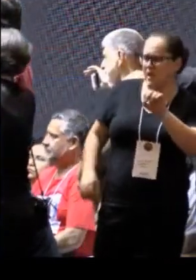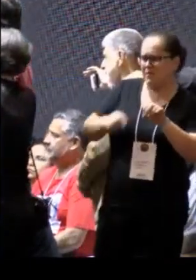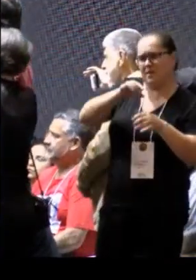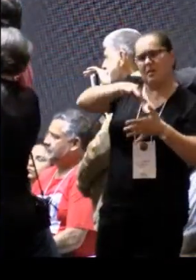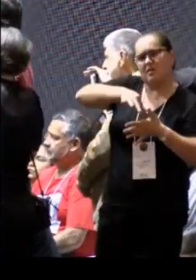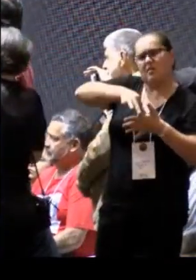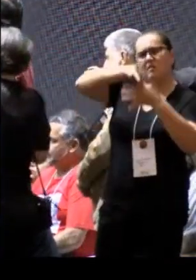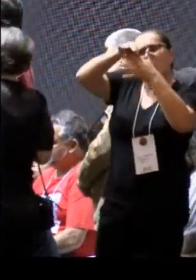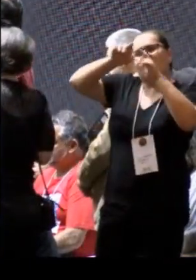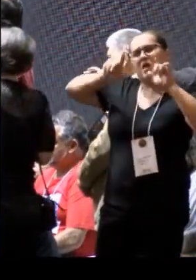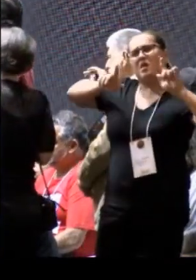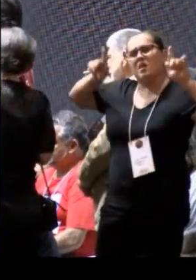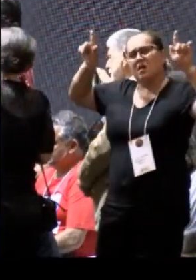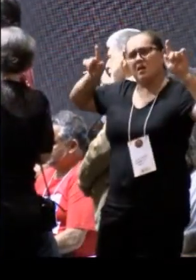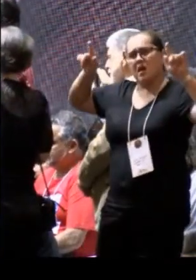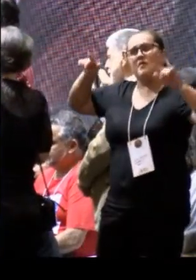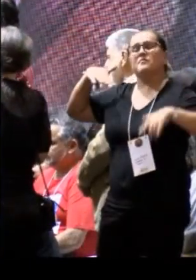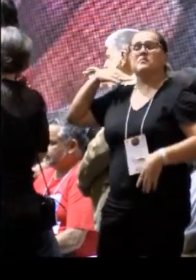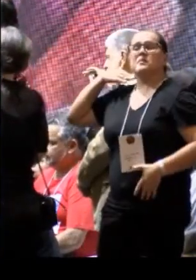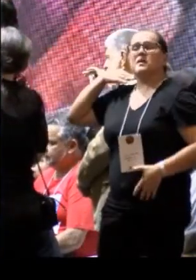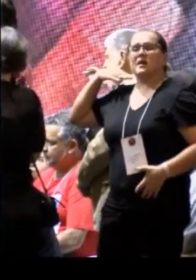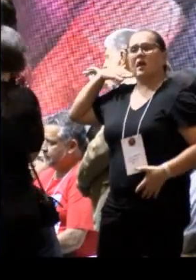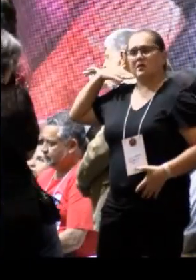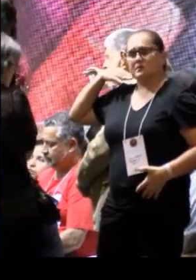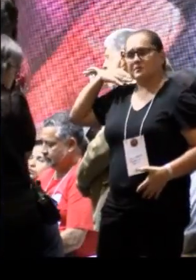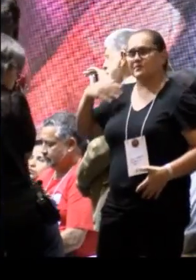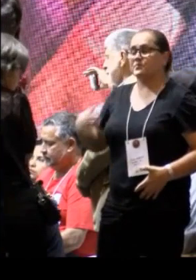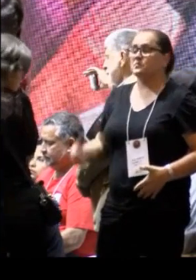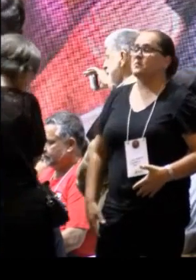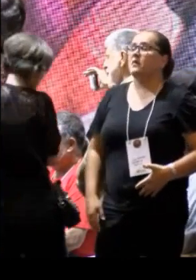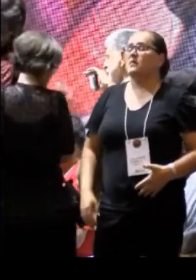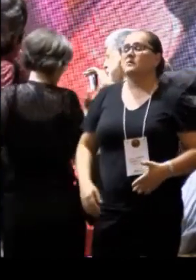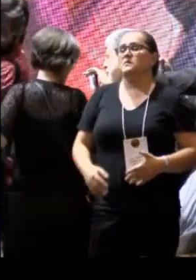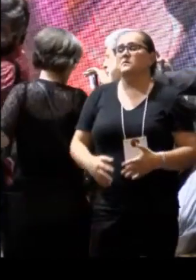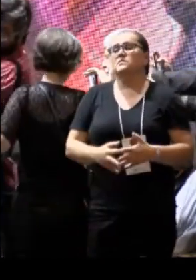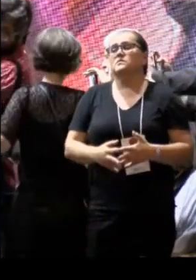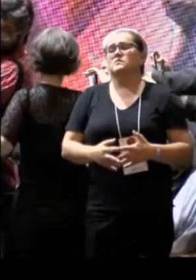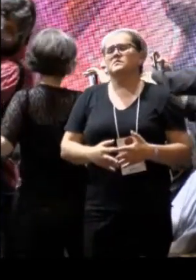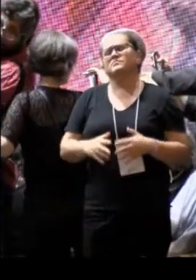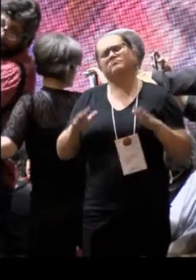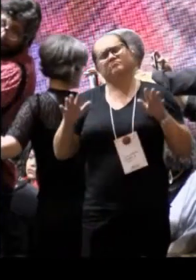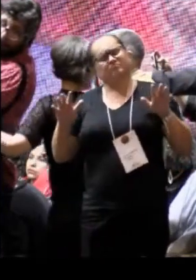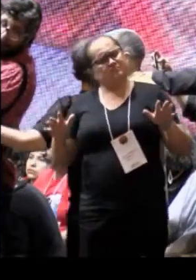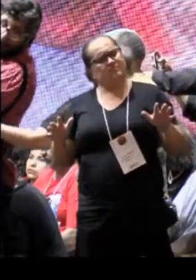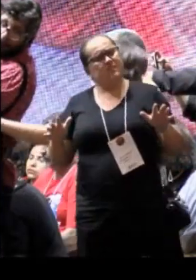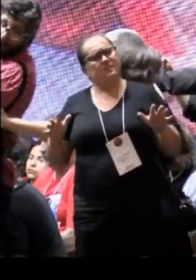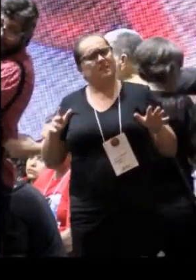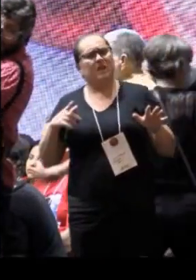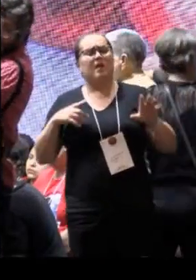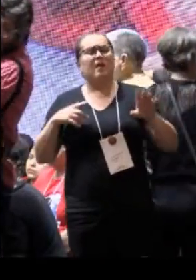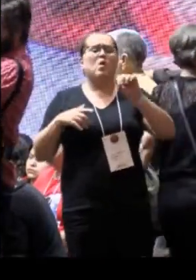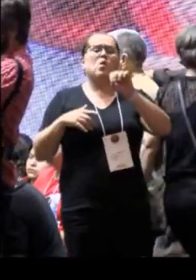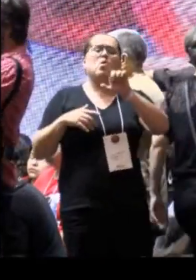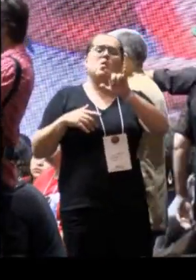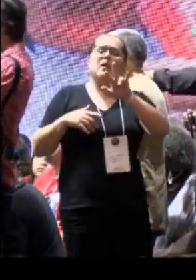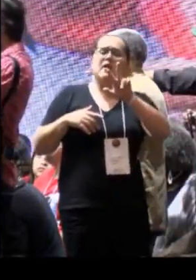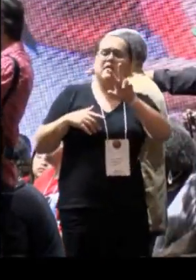uma greve dos bancários em Porto Alegre, no Rio Grande do Sul. E um belo dia o Olívio Dutra foi